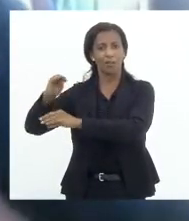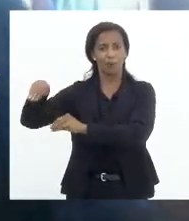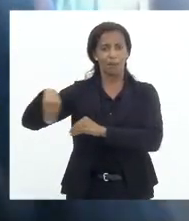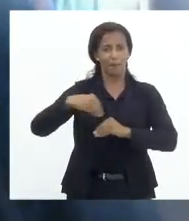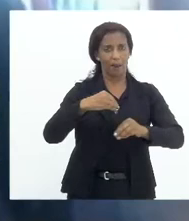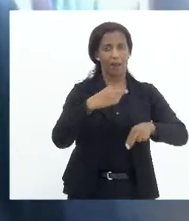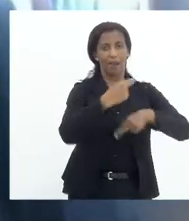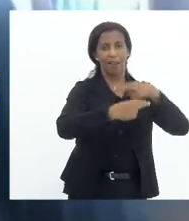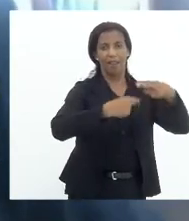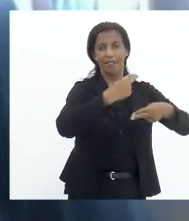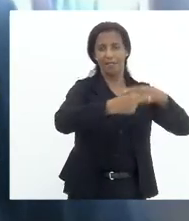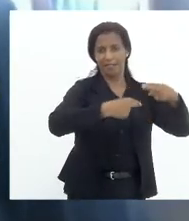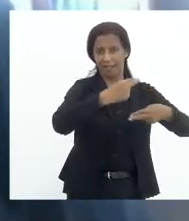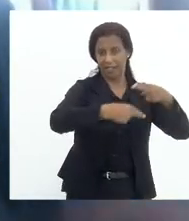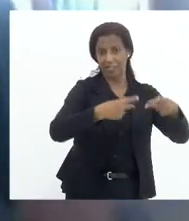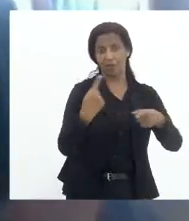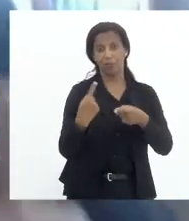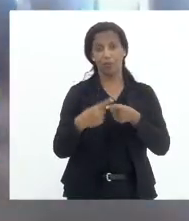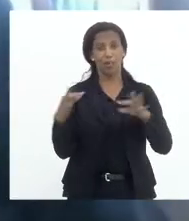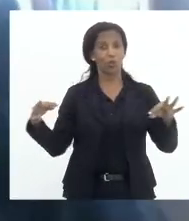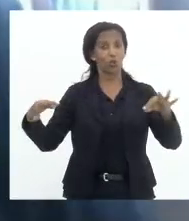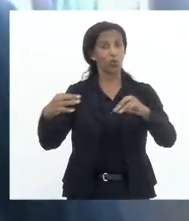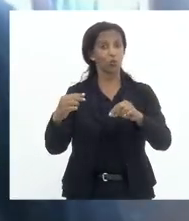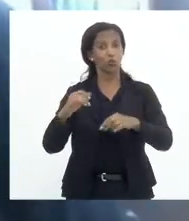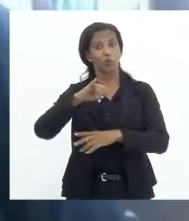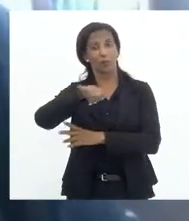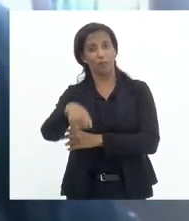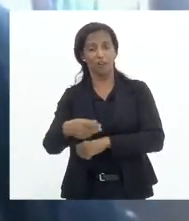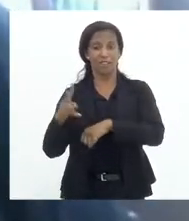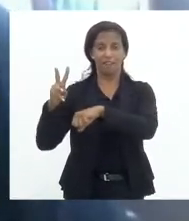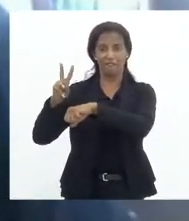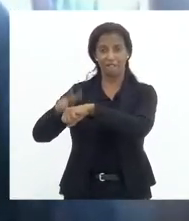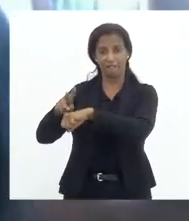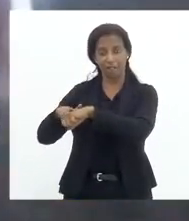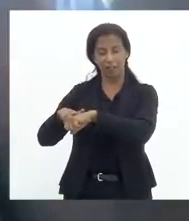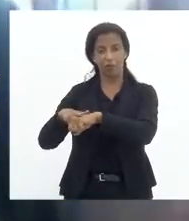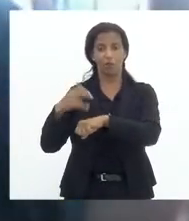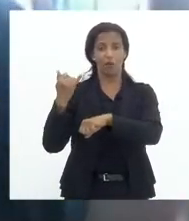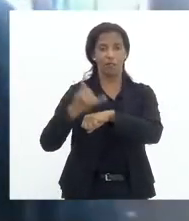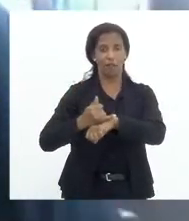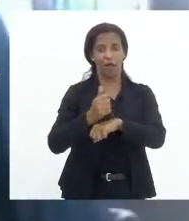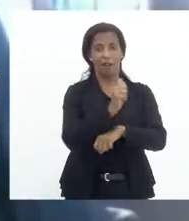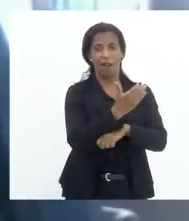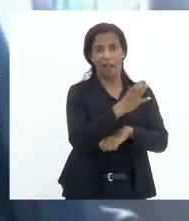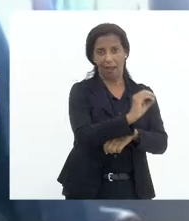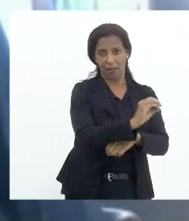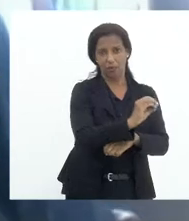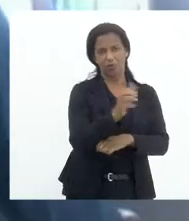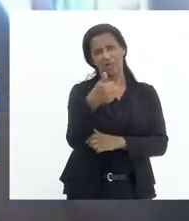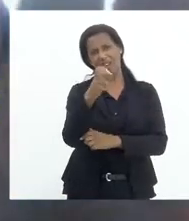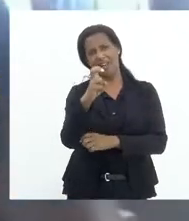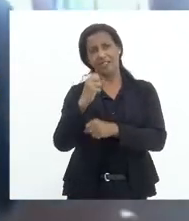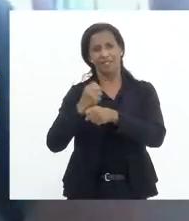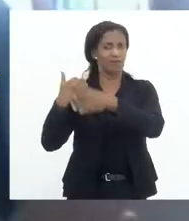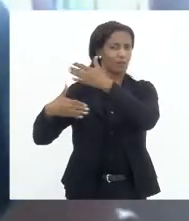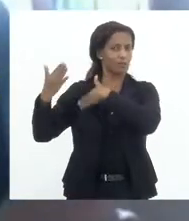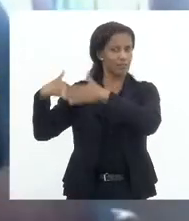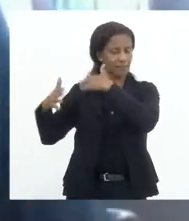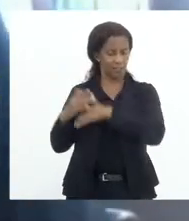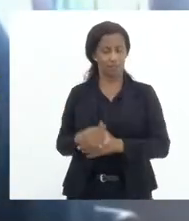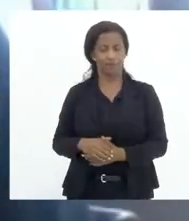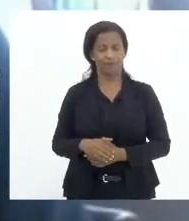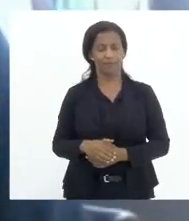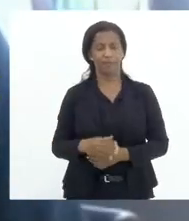o que tudo se aproveita vidro alumínio borracha esse aqui 11 anos e há